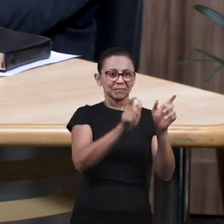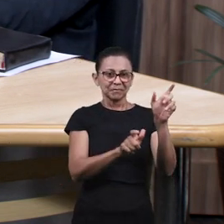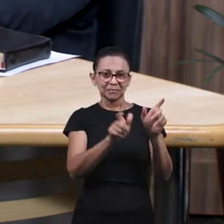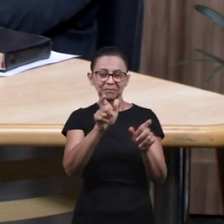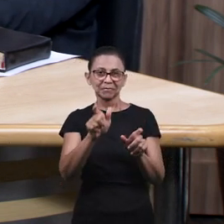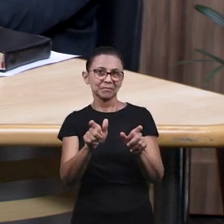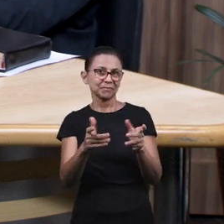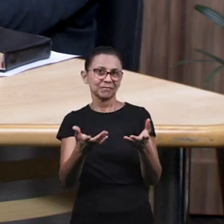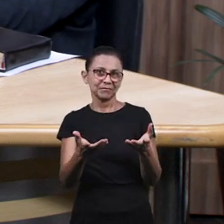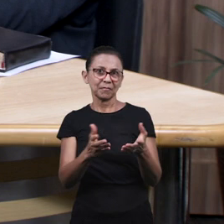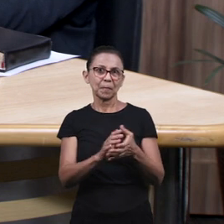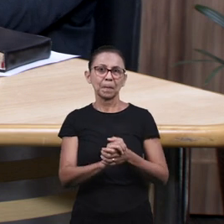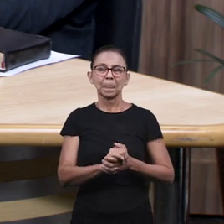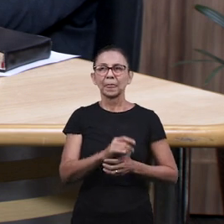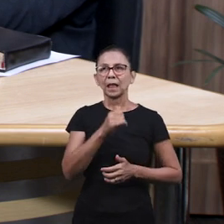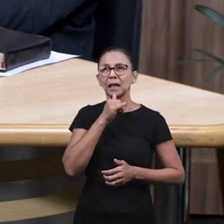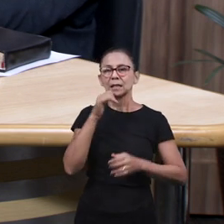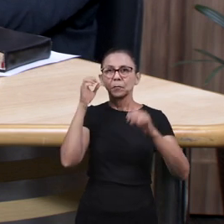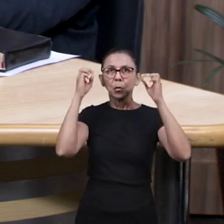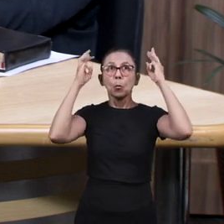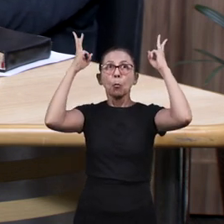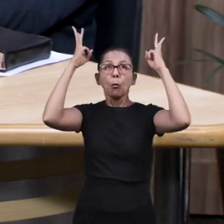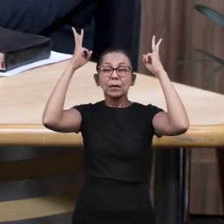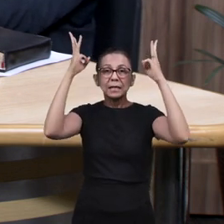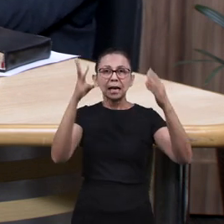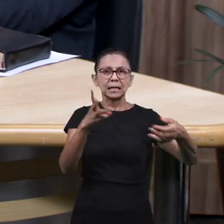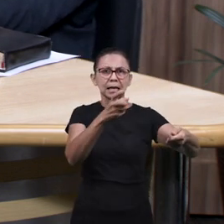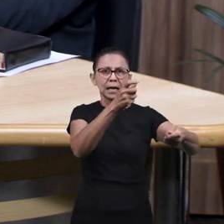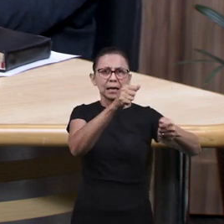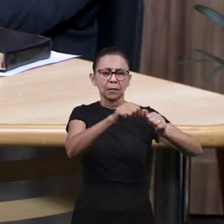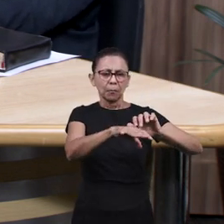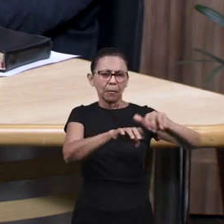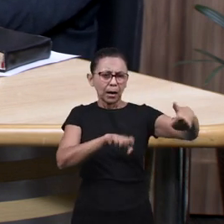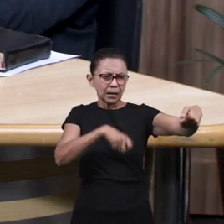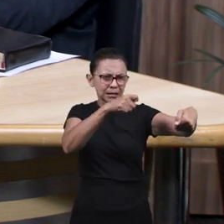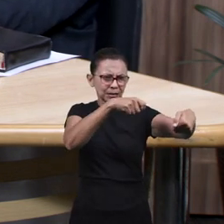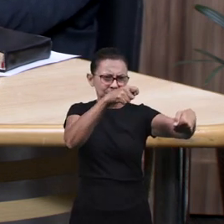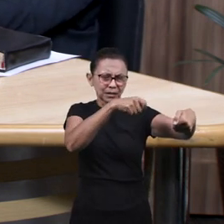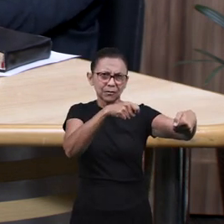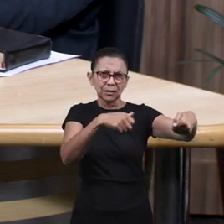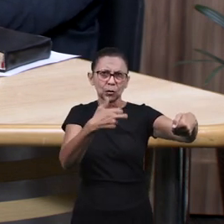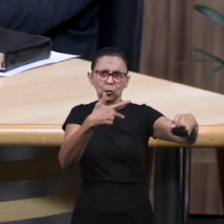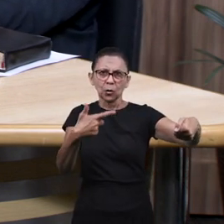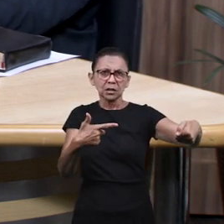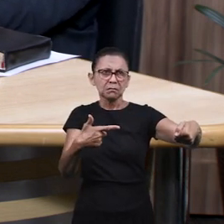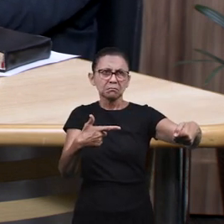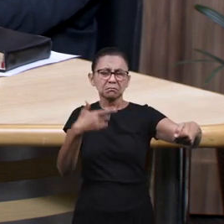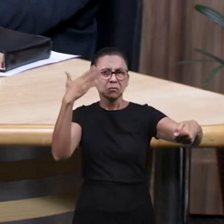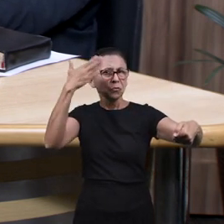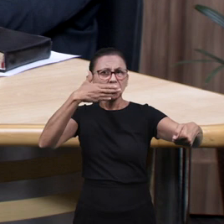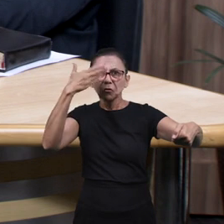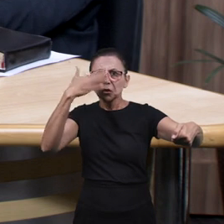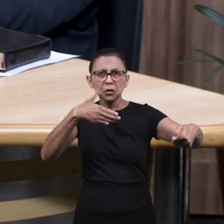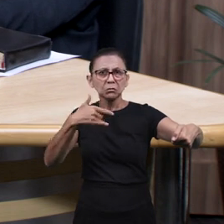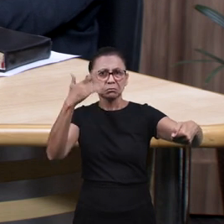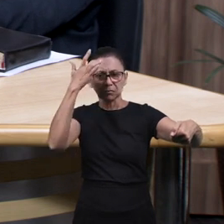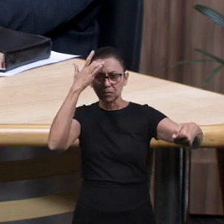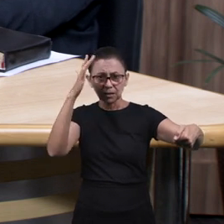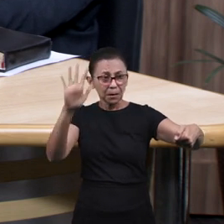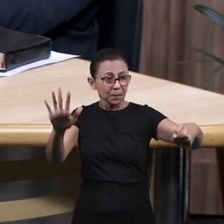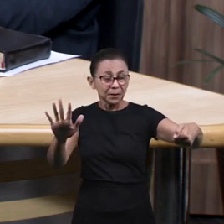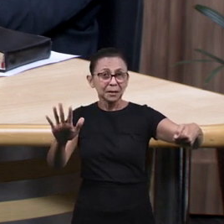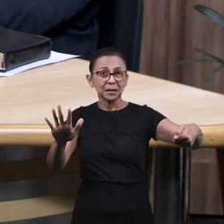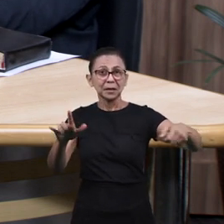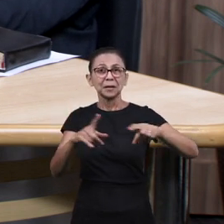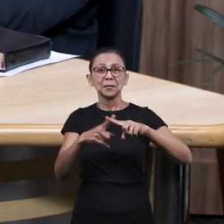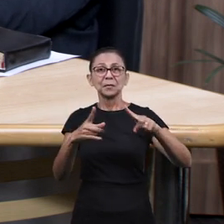Porque Moisés está falando de coisas que ele não viu. Ele não viu a criação, ele não presenciou. Como é que ele soube daquilo? Porque o Espírito